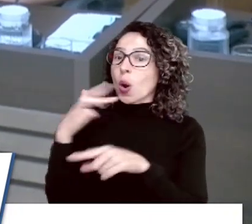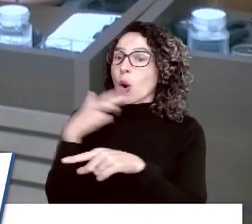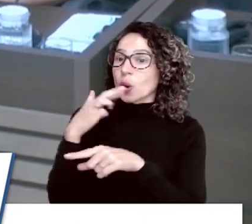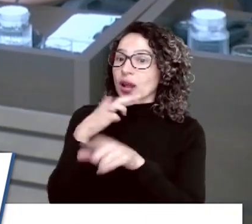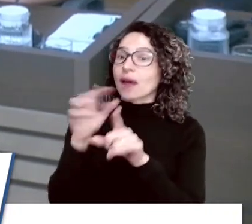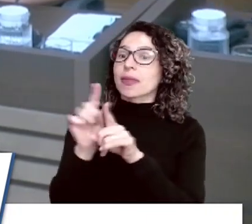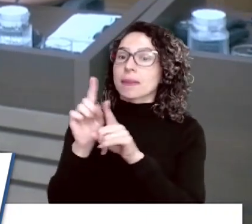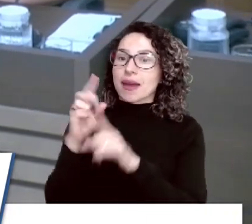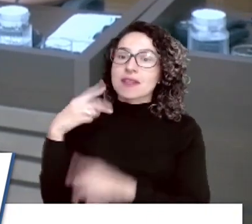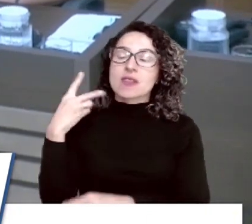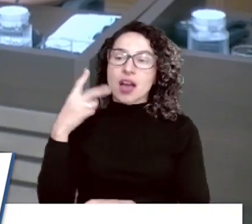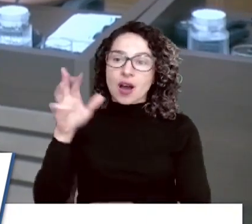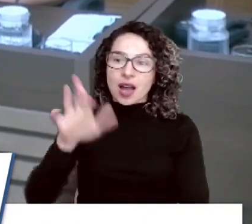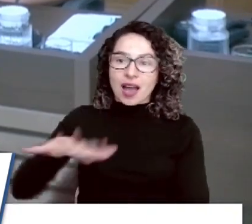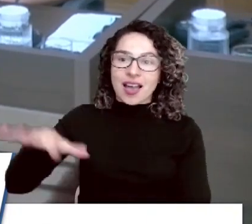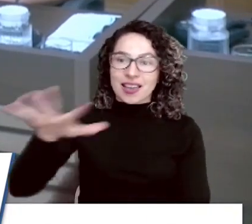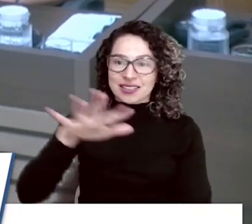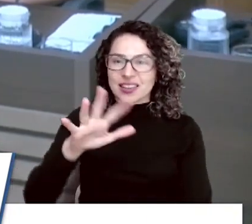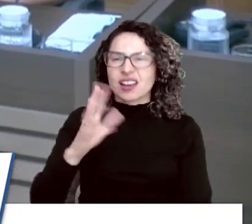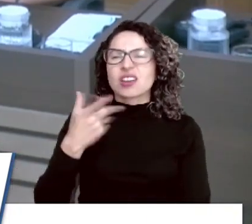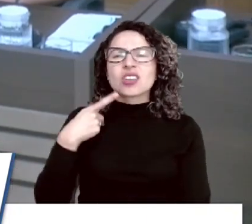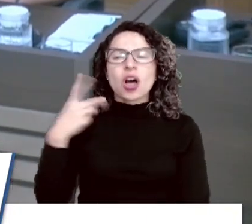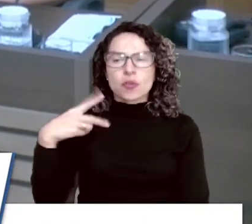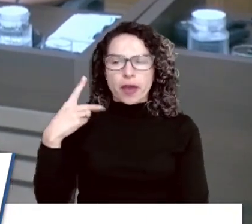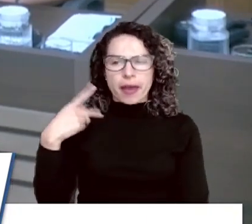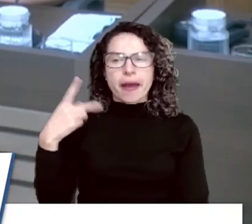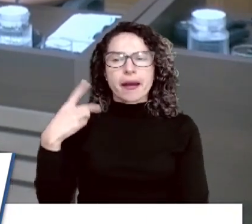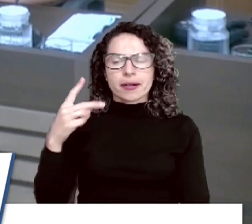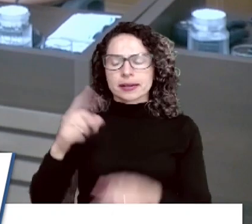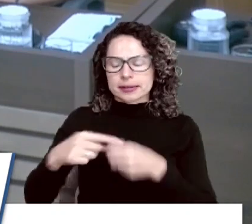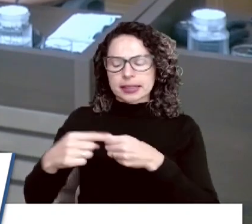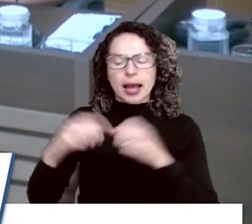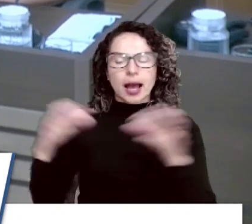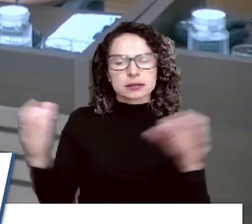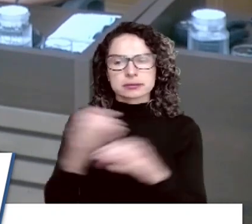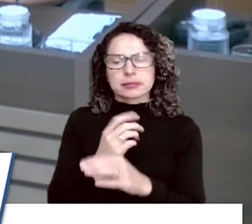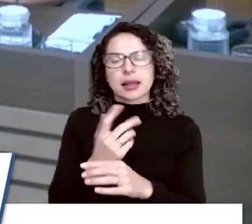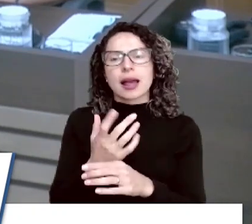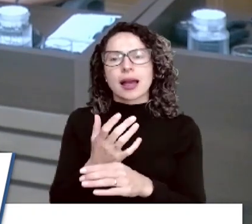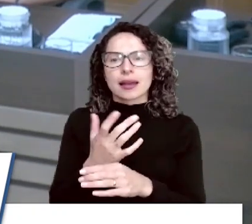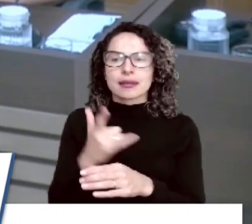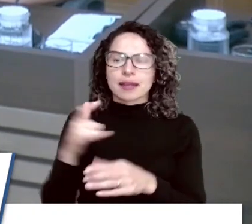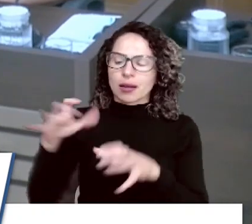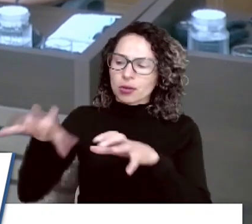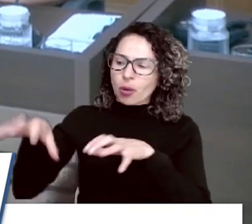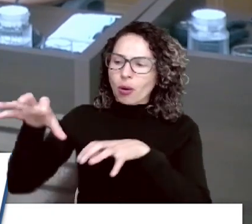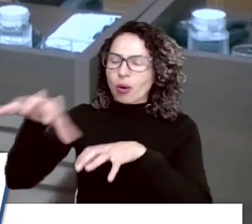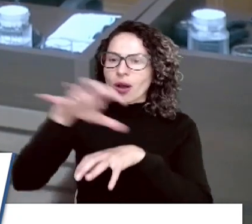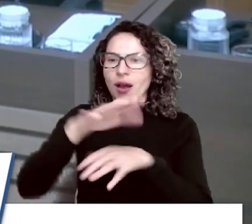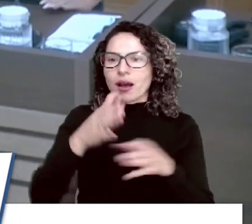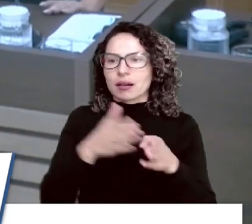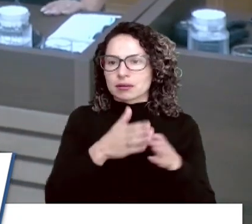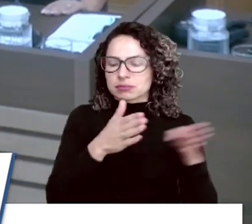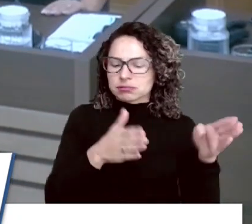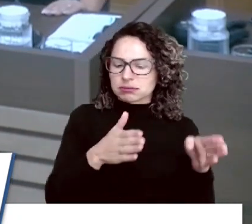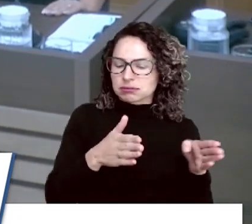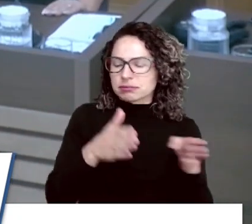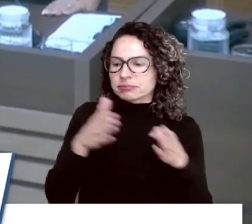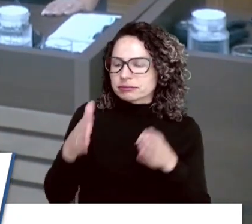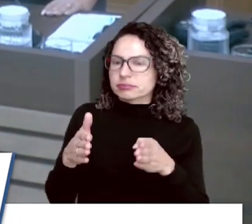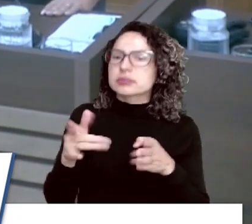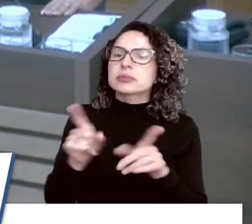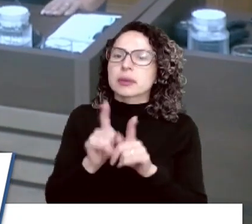que é vereador na região ali. Nós somos vereadores da cidade inteira, né? Então tem vereadores, tanto da legislatura passada como dessa, com certeza